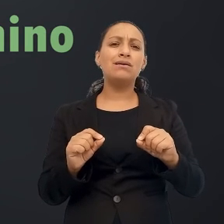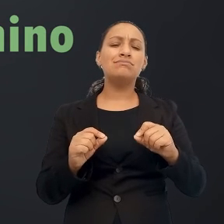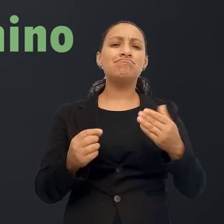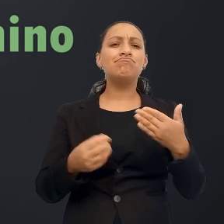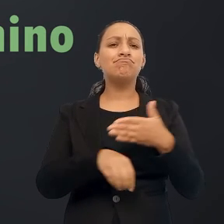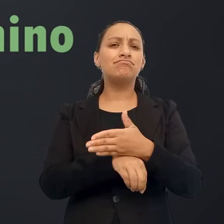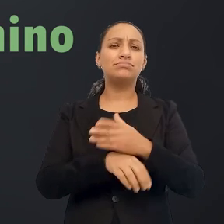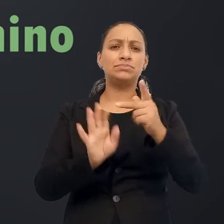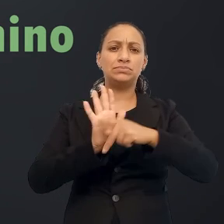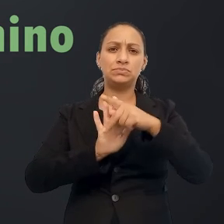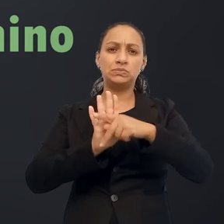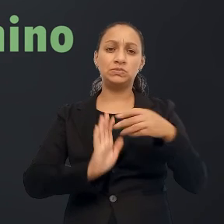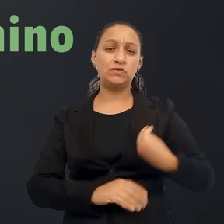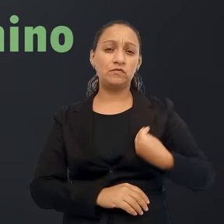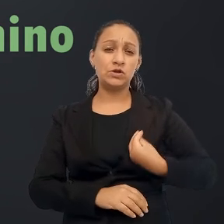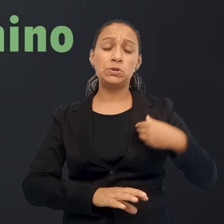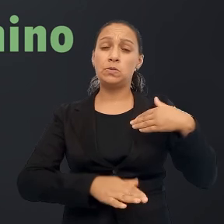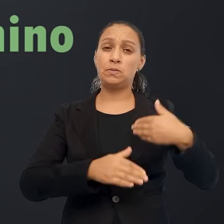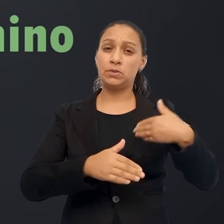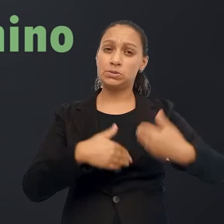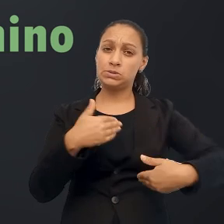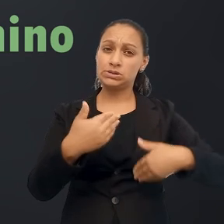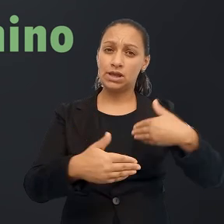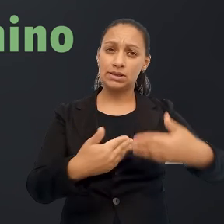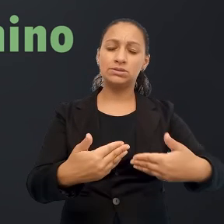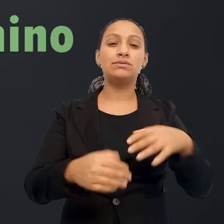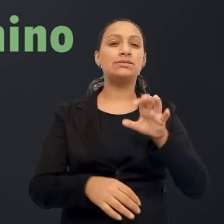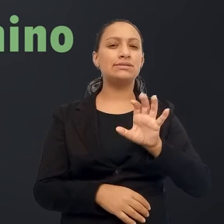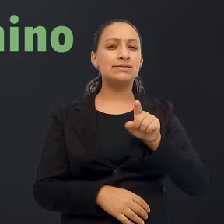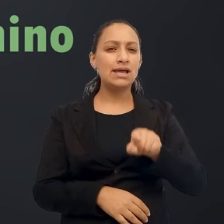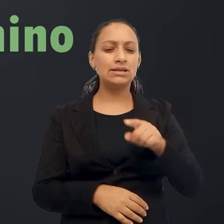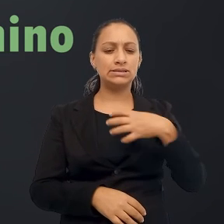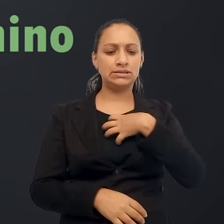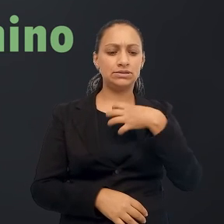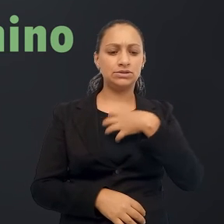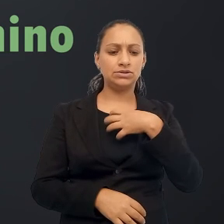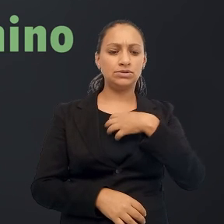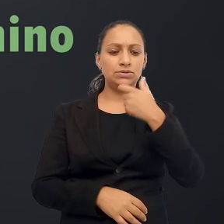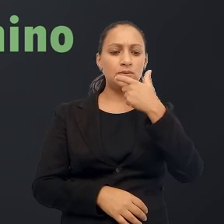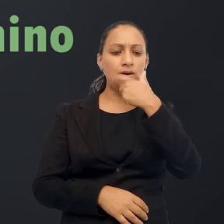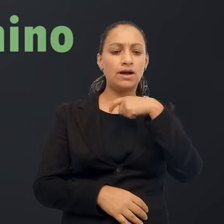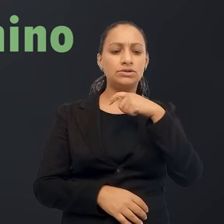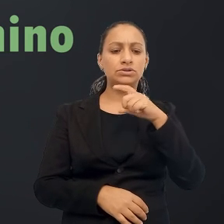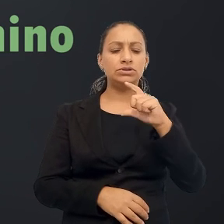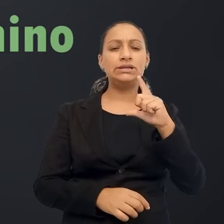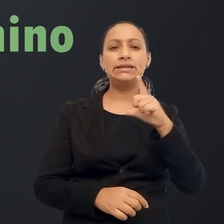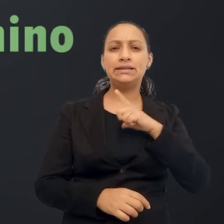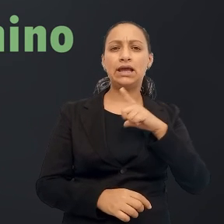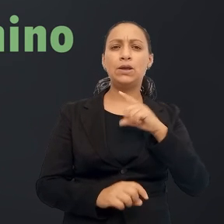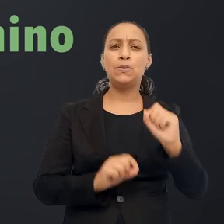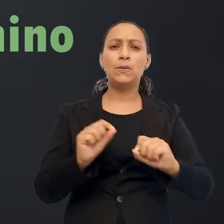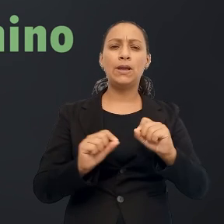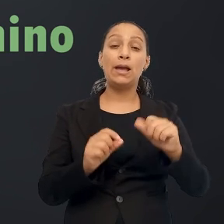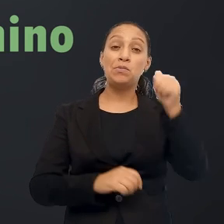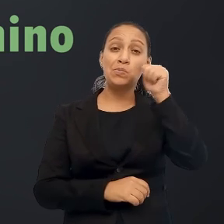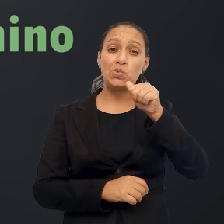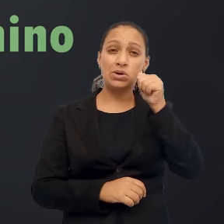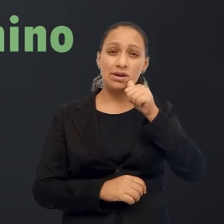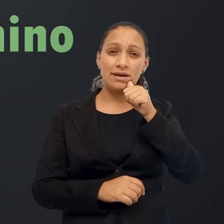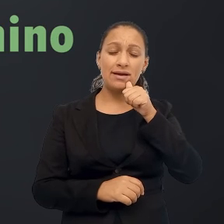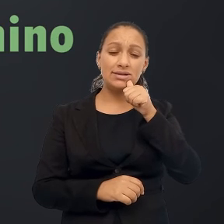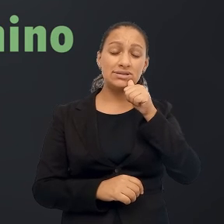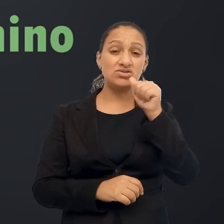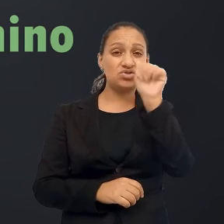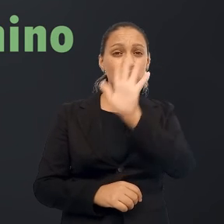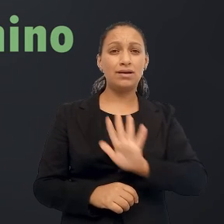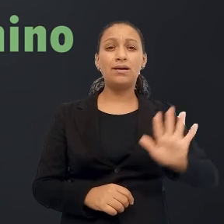um processo. Então, nesse sentido, acho que a gente tem que... as mulheres, eu acho, de uma forma